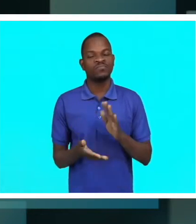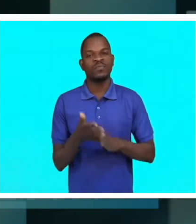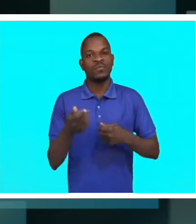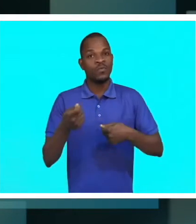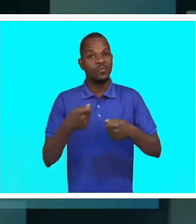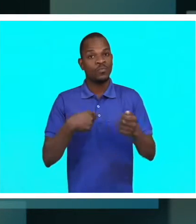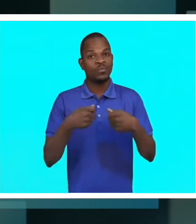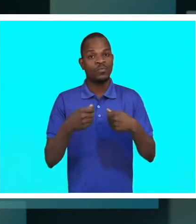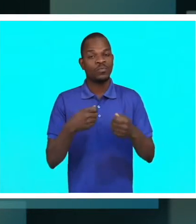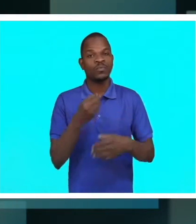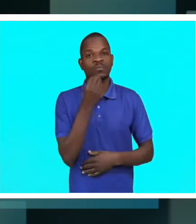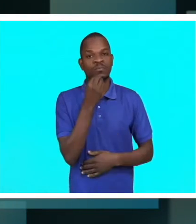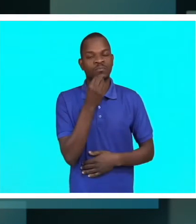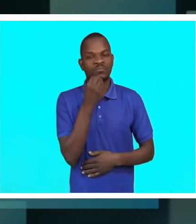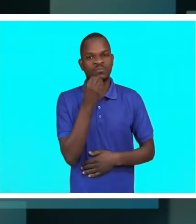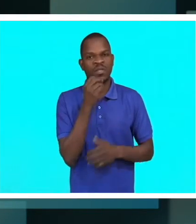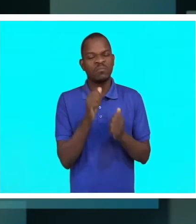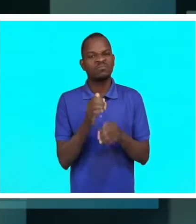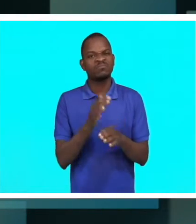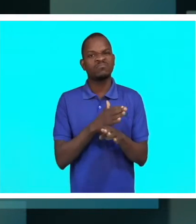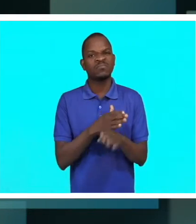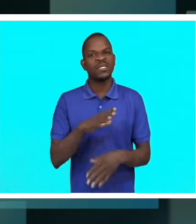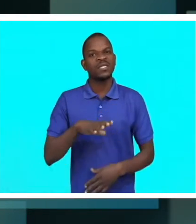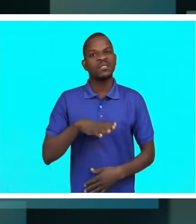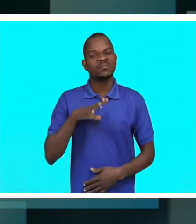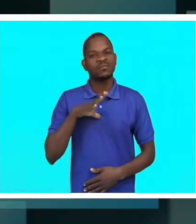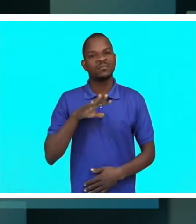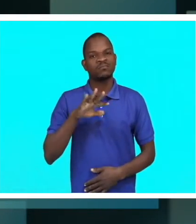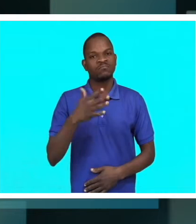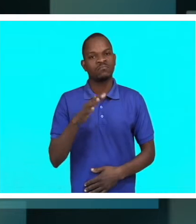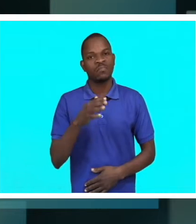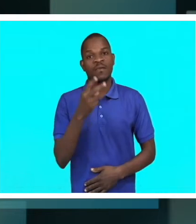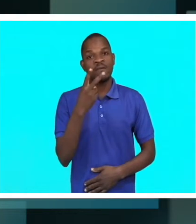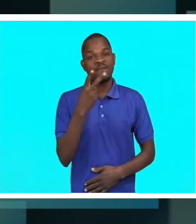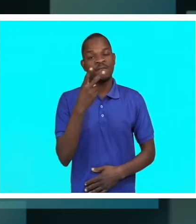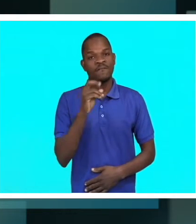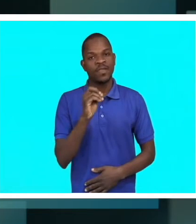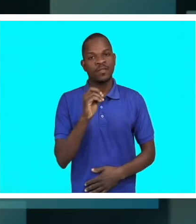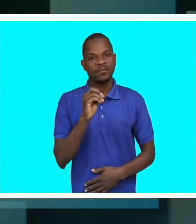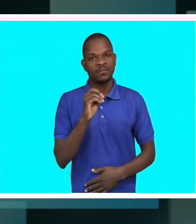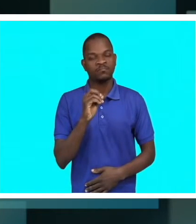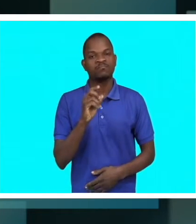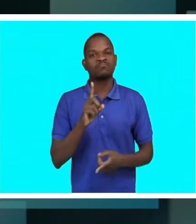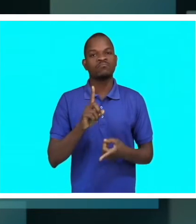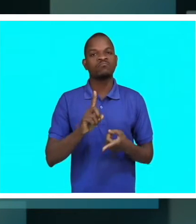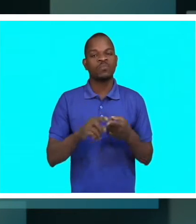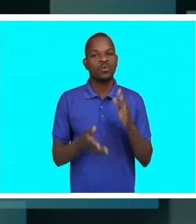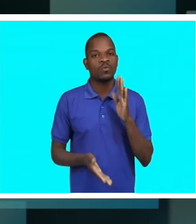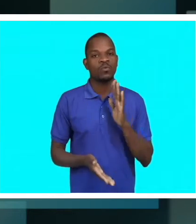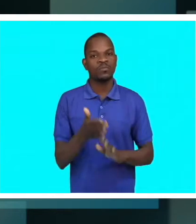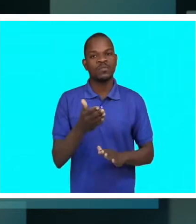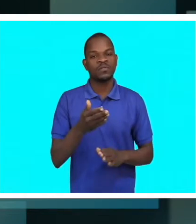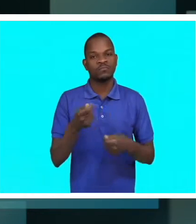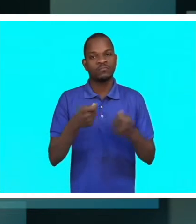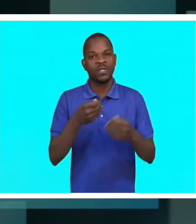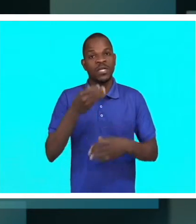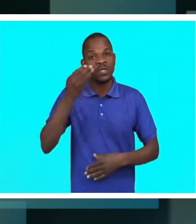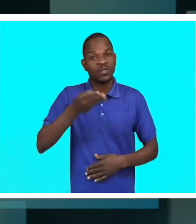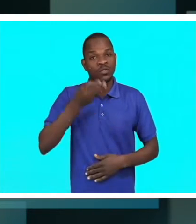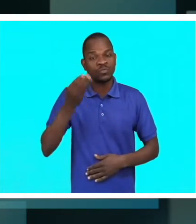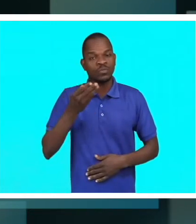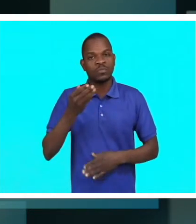comecei a vender comida, eu tinha quase 20 anos. Comecei a vender